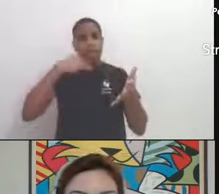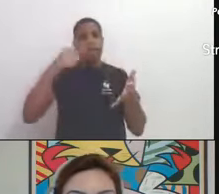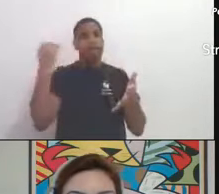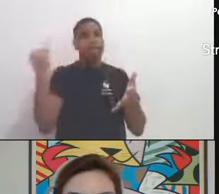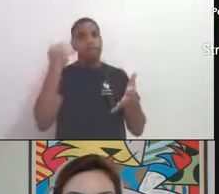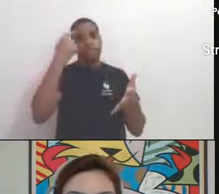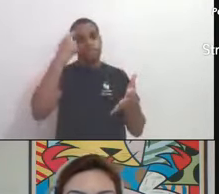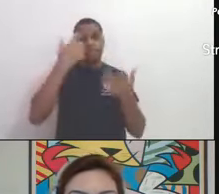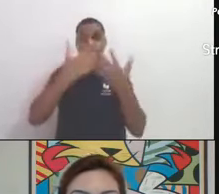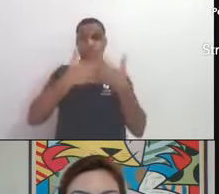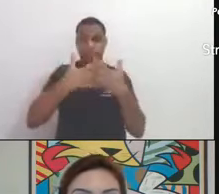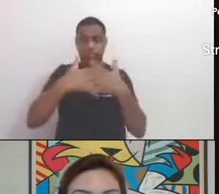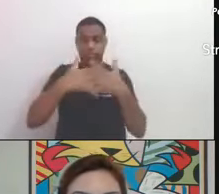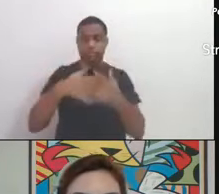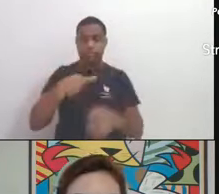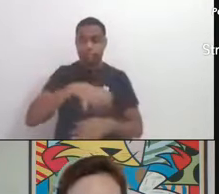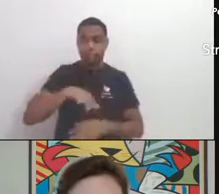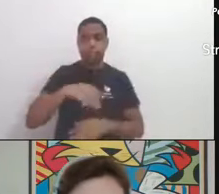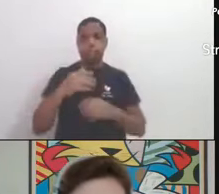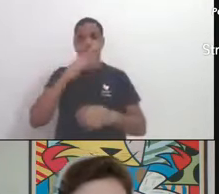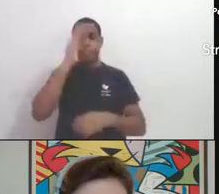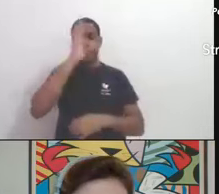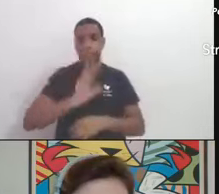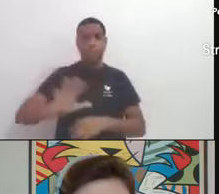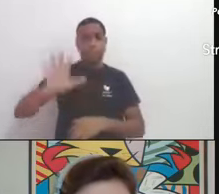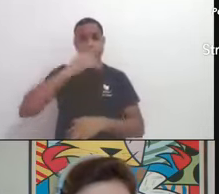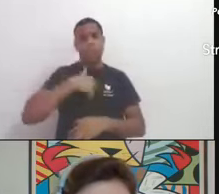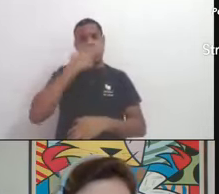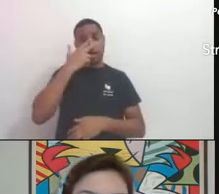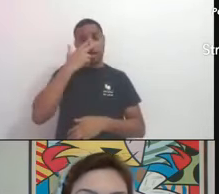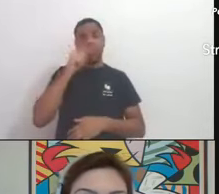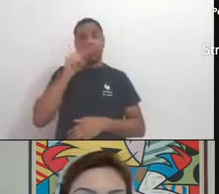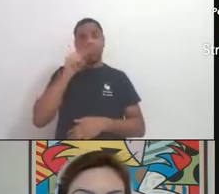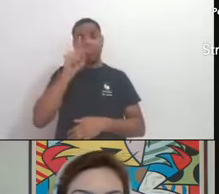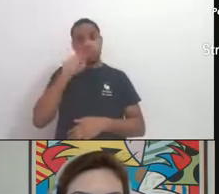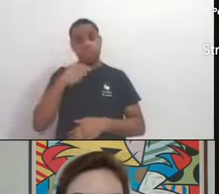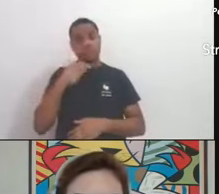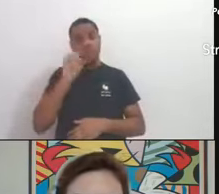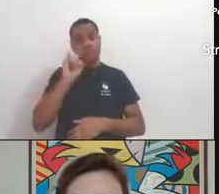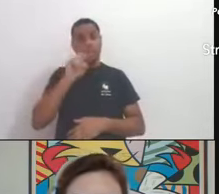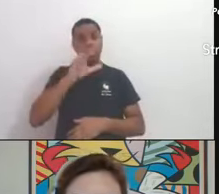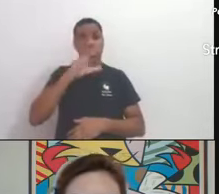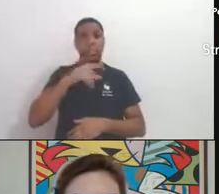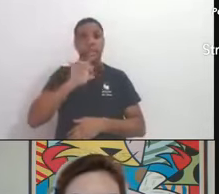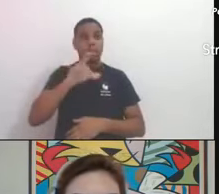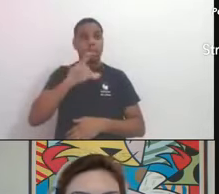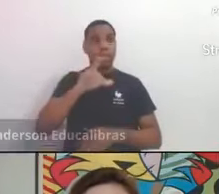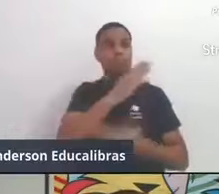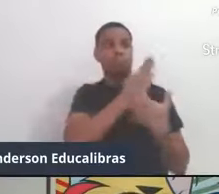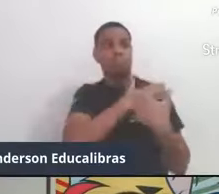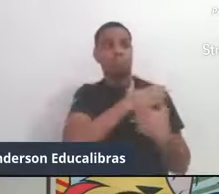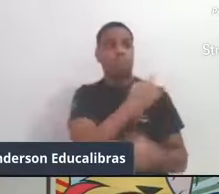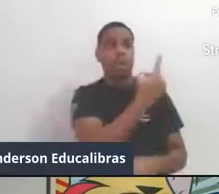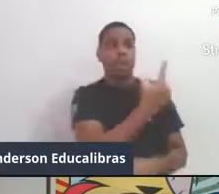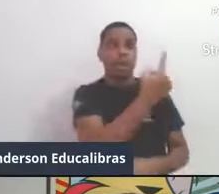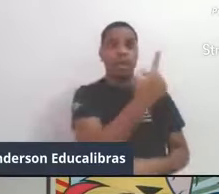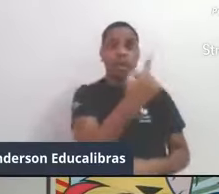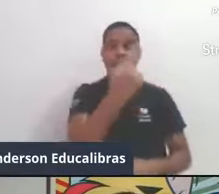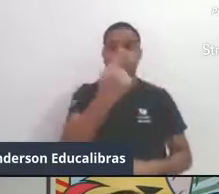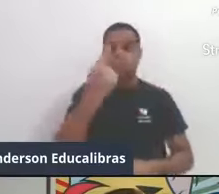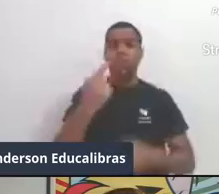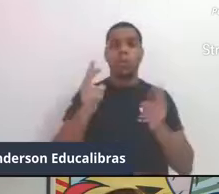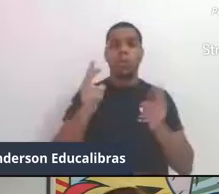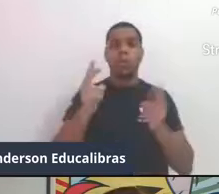para o meio empresariado do Brasil, né? Eu acho que se todo mundo fizer a tua parte e continuar